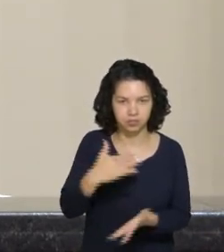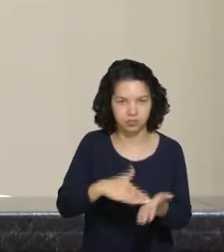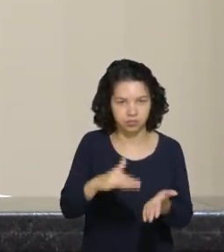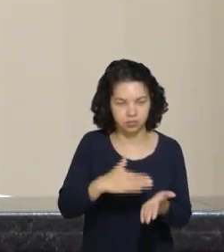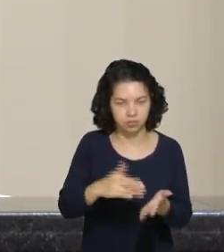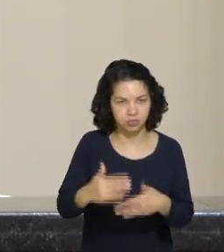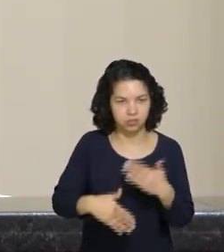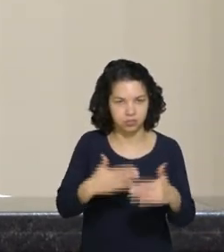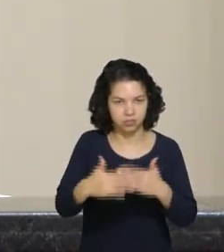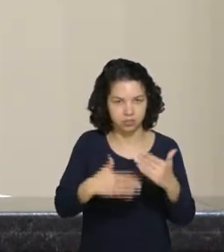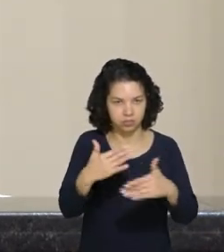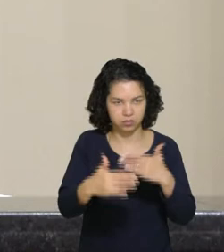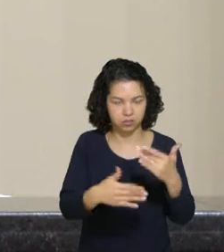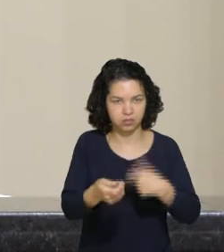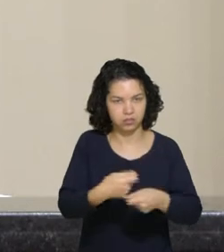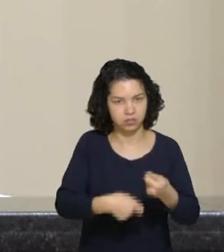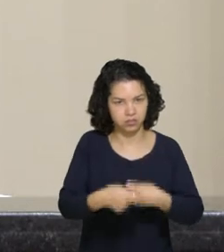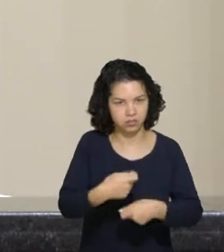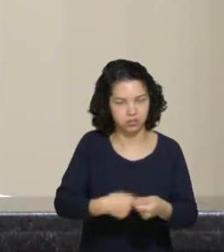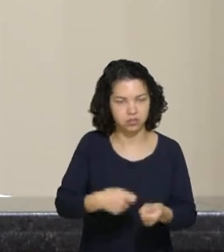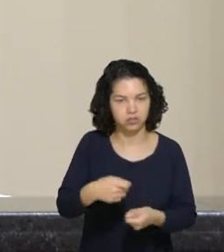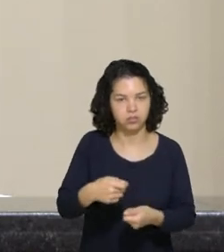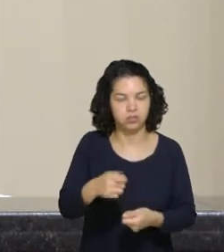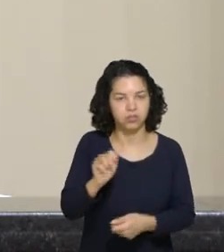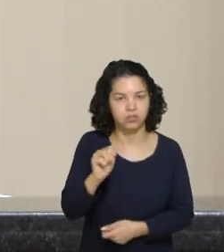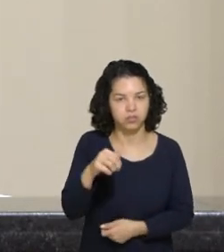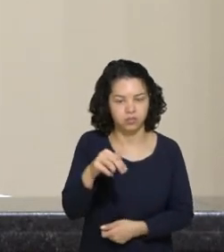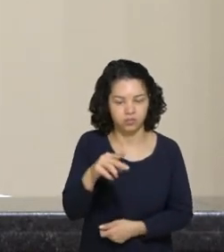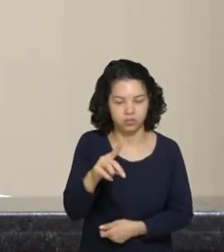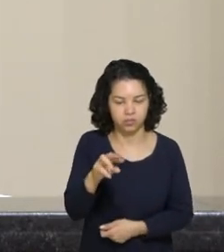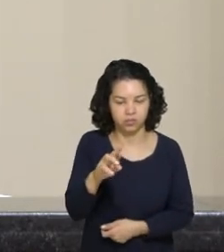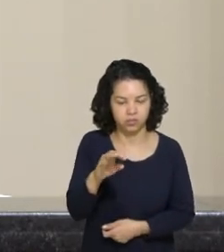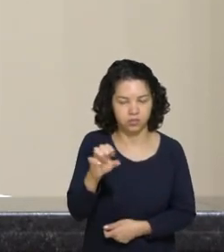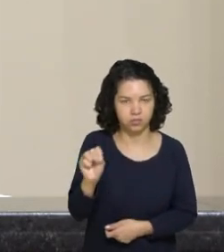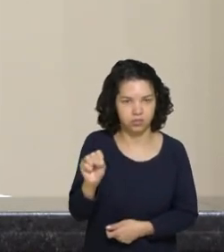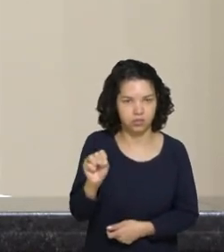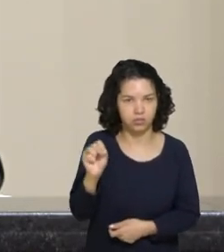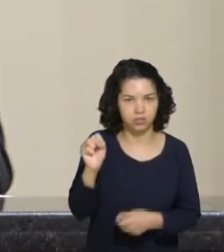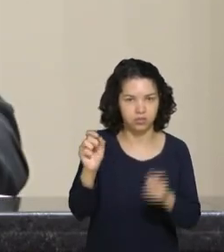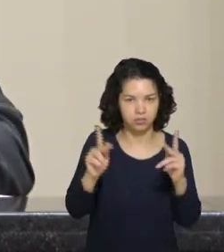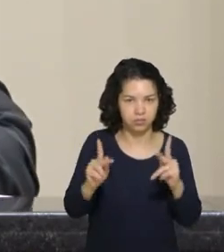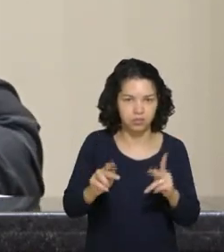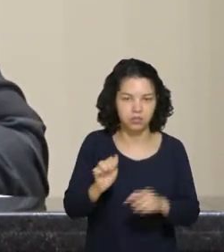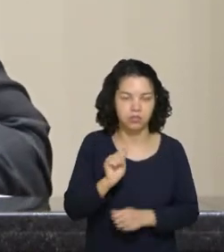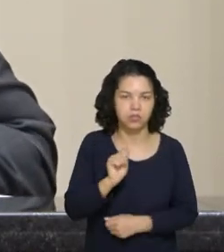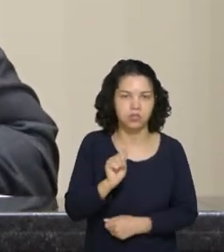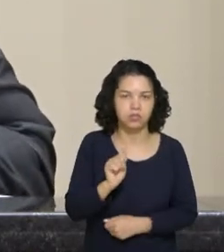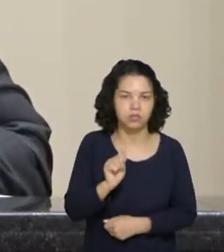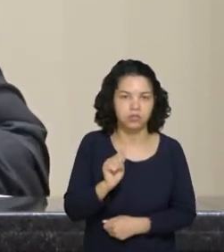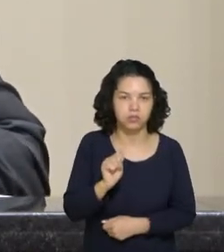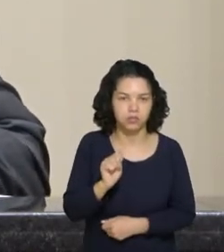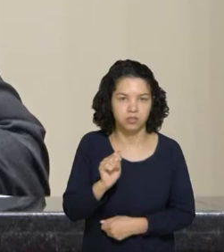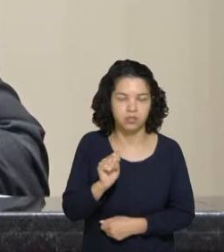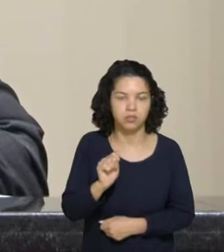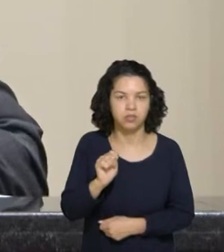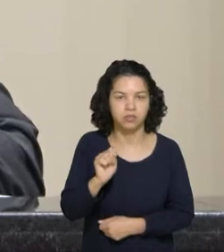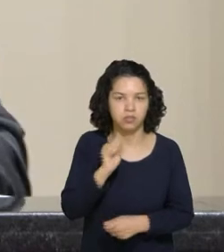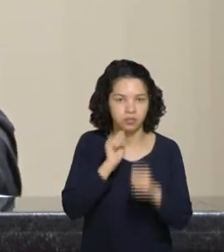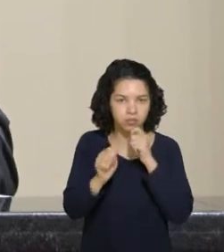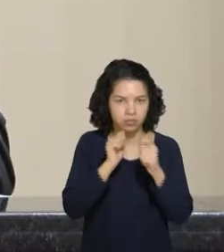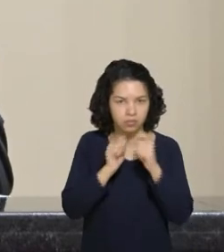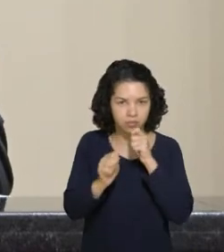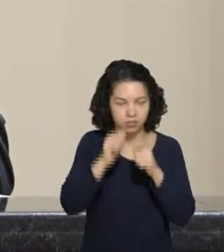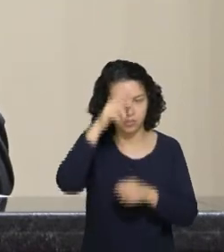Econômico, Andressa Paes, assessora da prefeitura. Com a palavra,